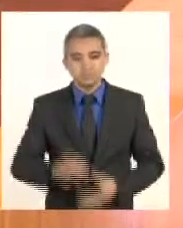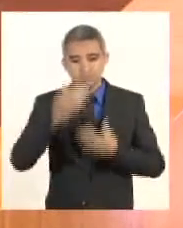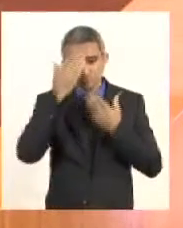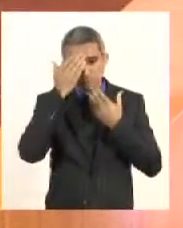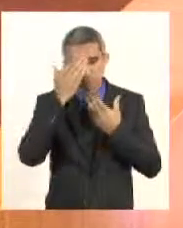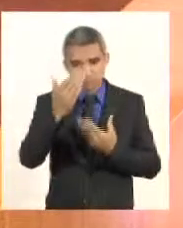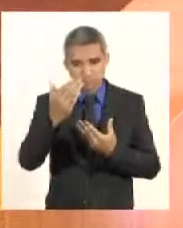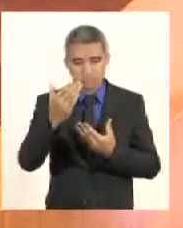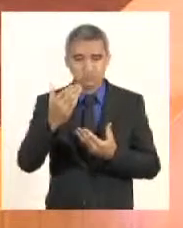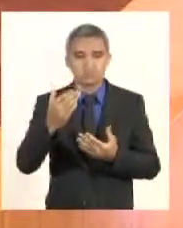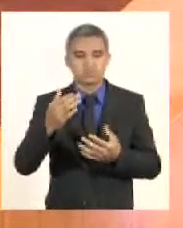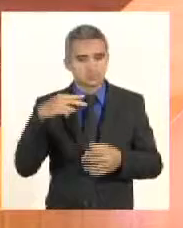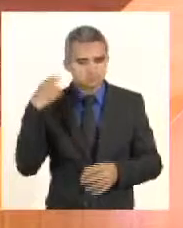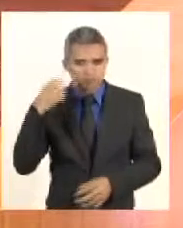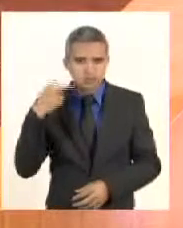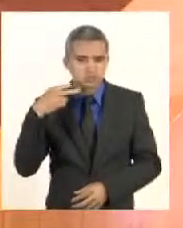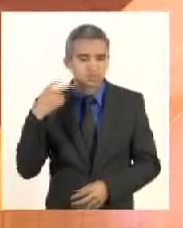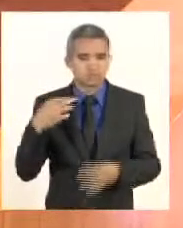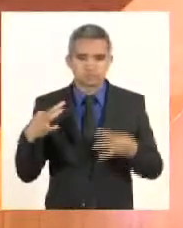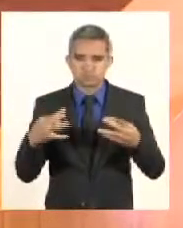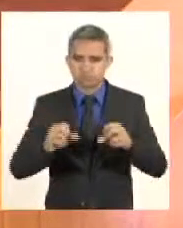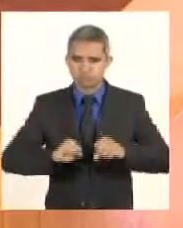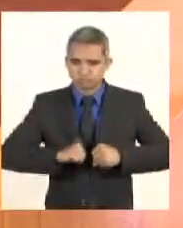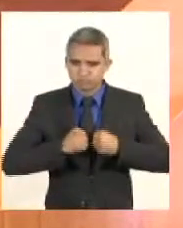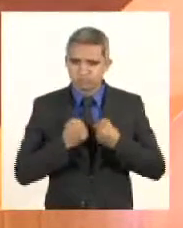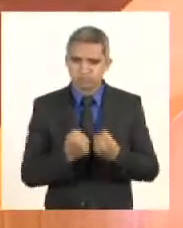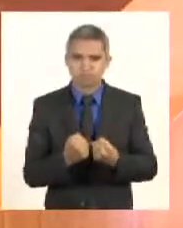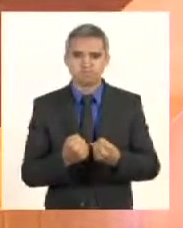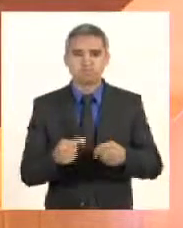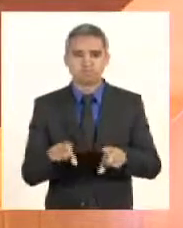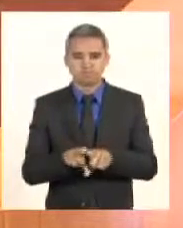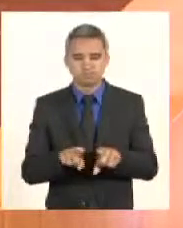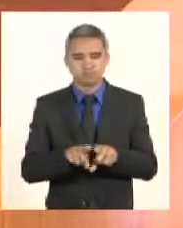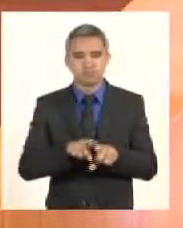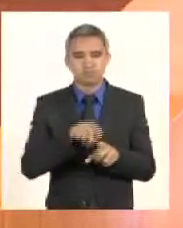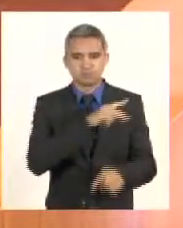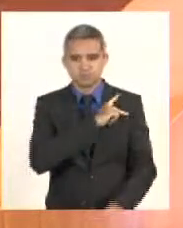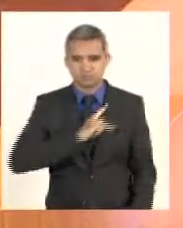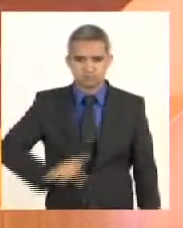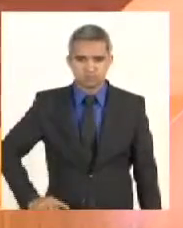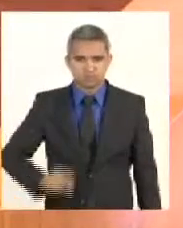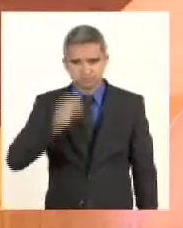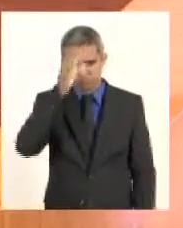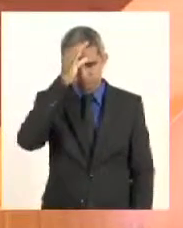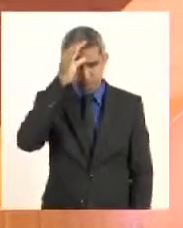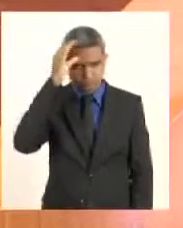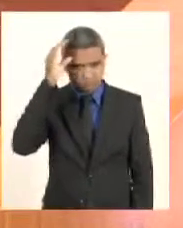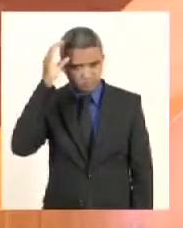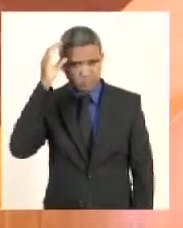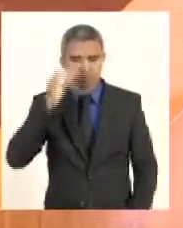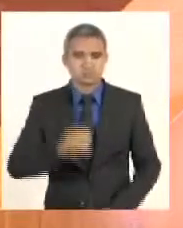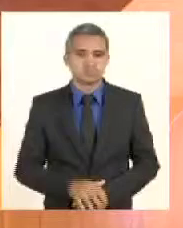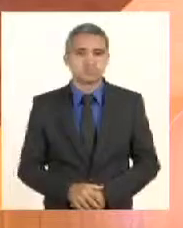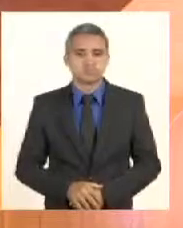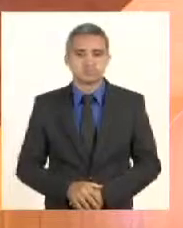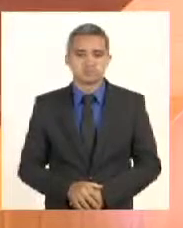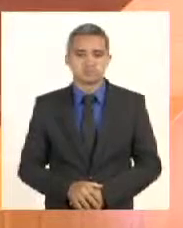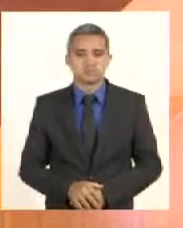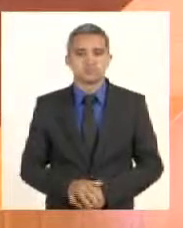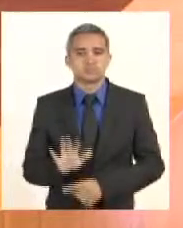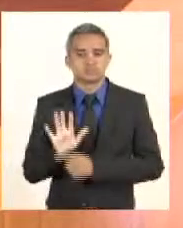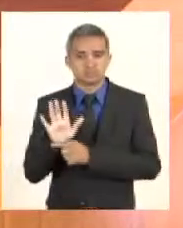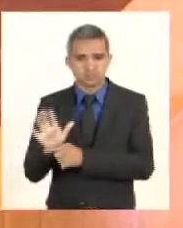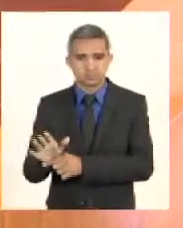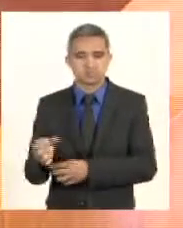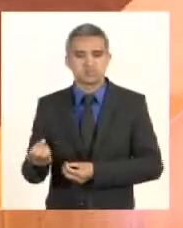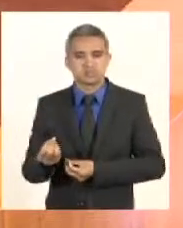agradecer pelo empenho, tanto dos vereadores como o presidente da Câmara, que também nos doou aquele local